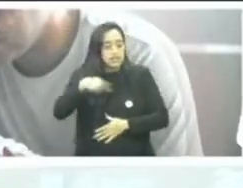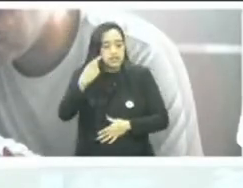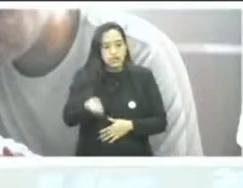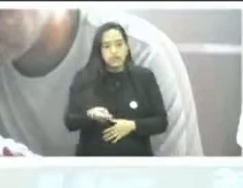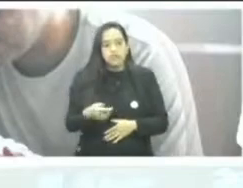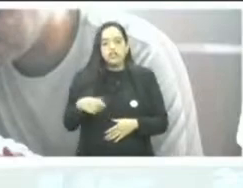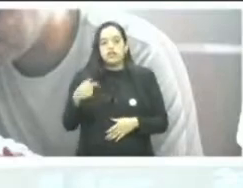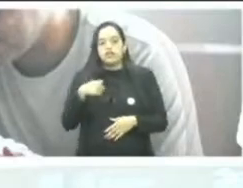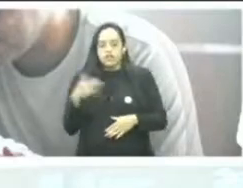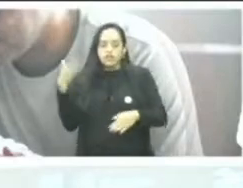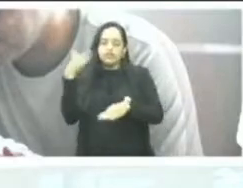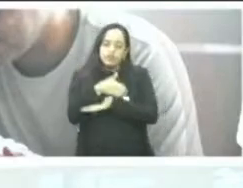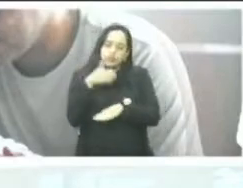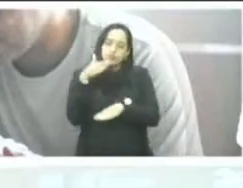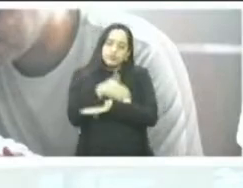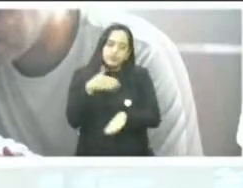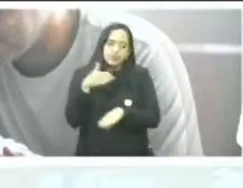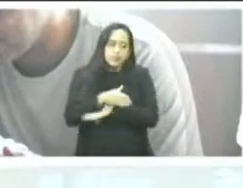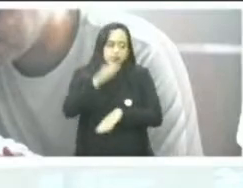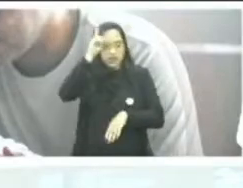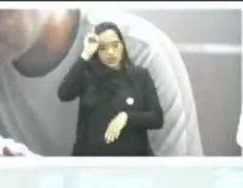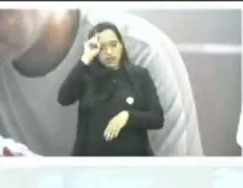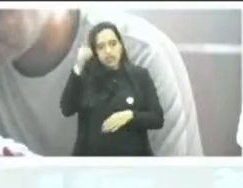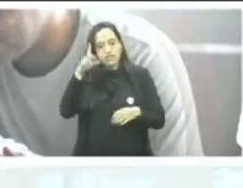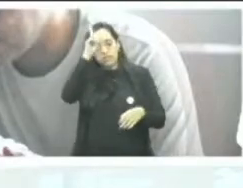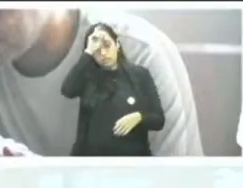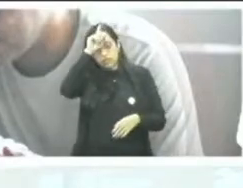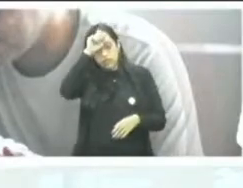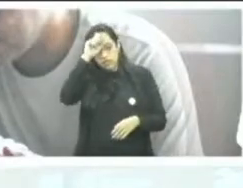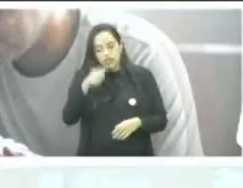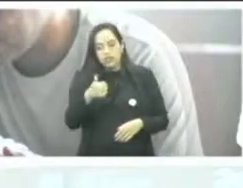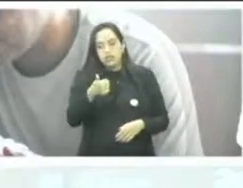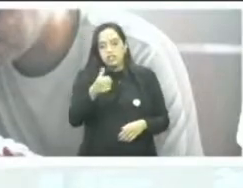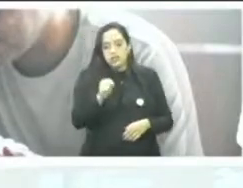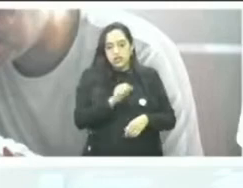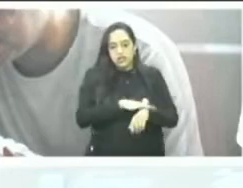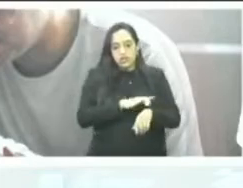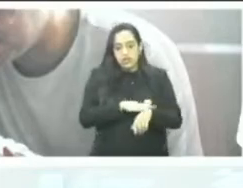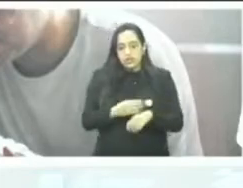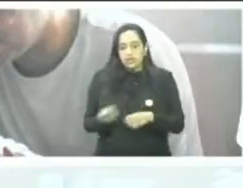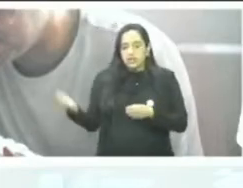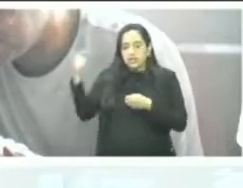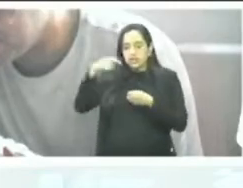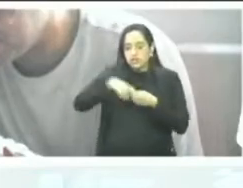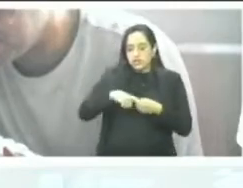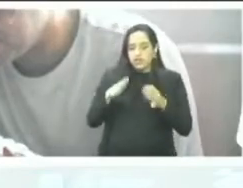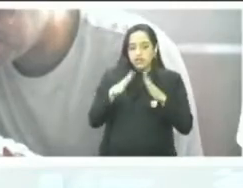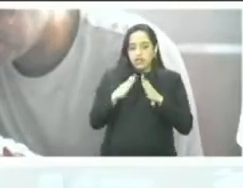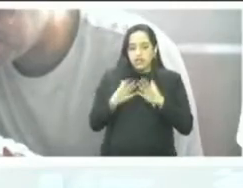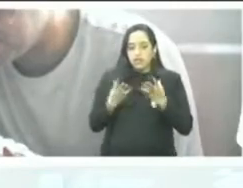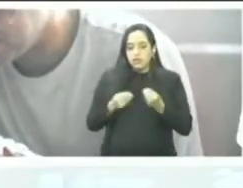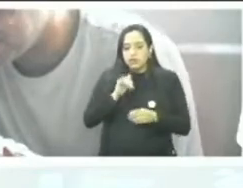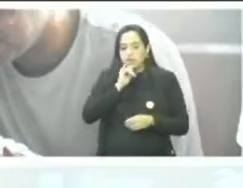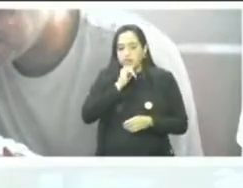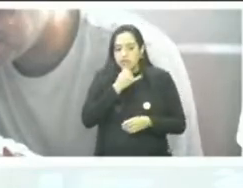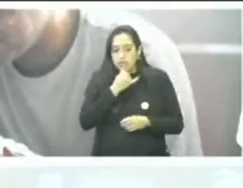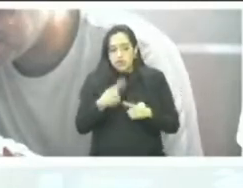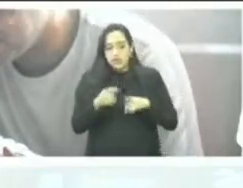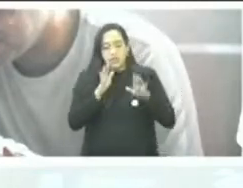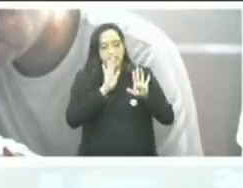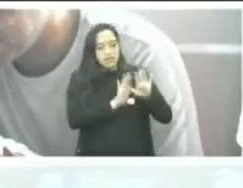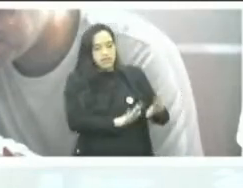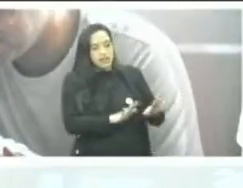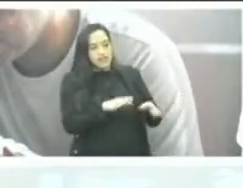para o hospital, assim como meu esposo falou. Às 18, quando a gente vinha embora, era muito triste, porque ela ficava